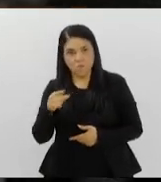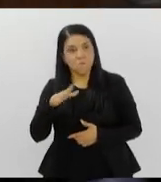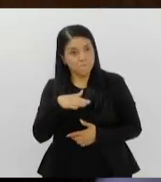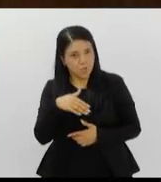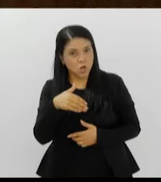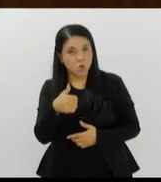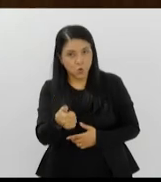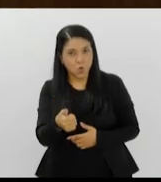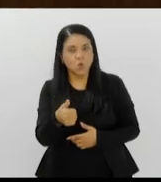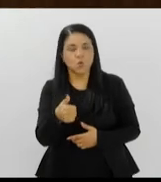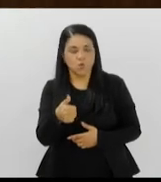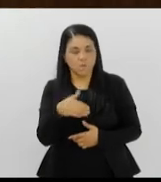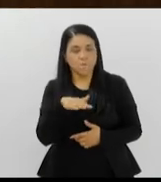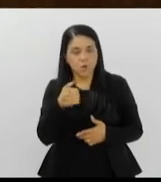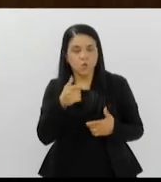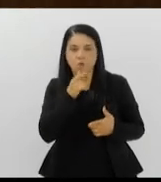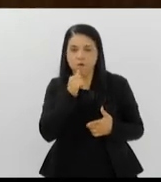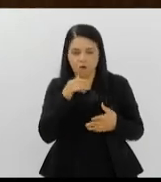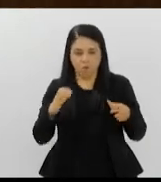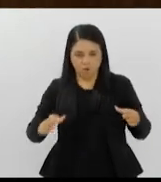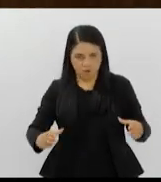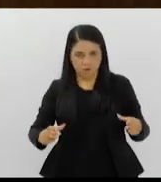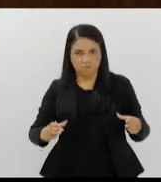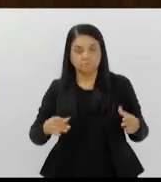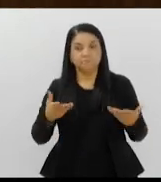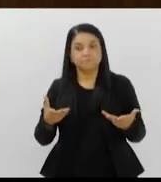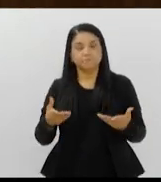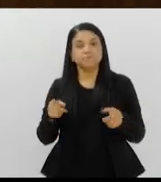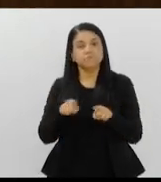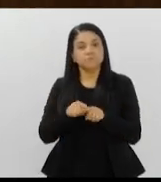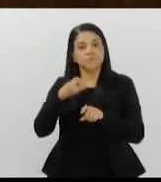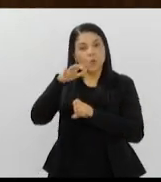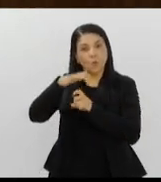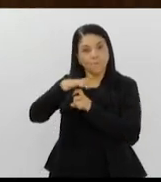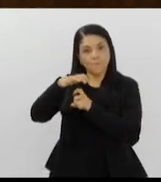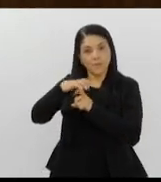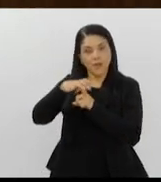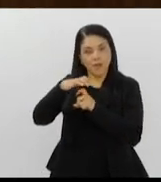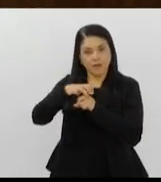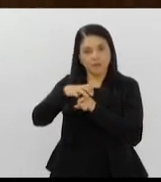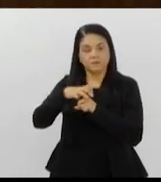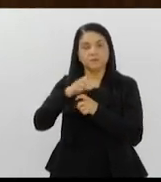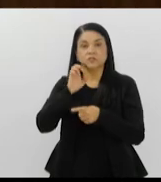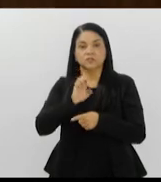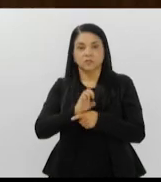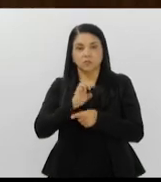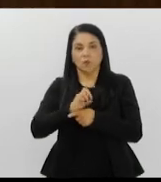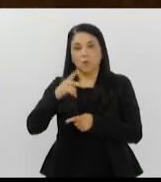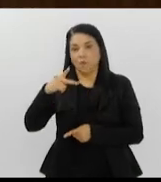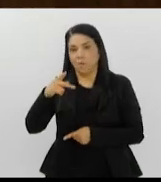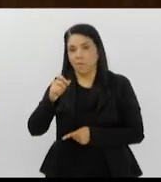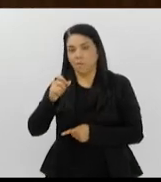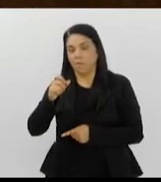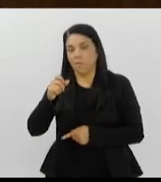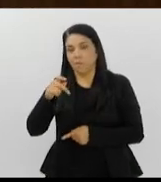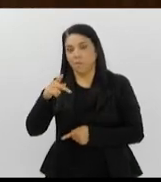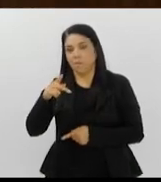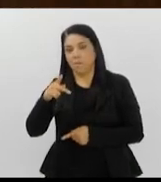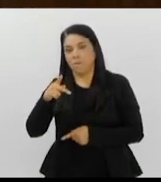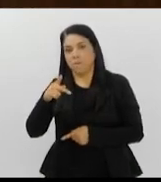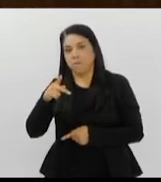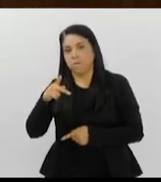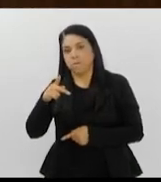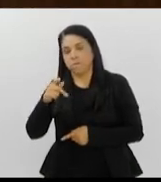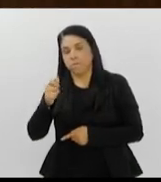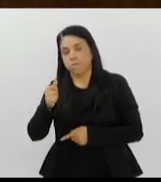imensamente a lagoa, melhorou muito. E com o Parque Estadual da Costa do Sol, que muitos combateram, também ajuda a